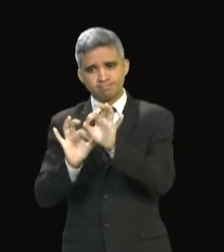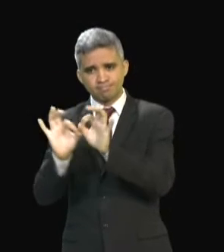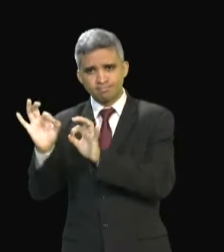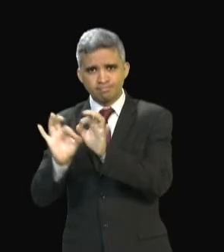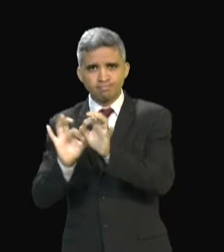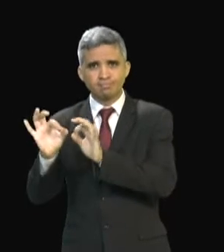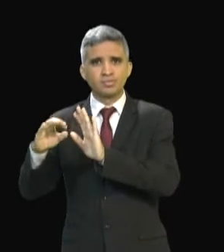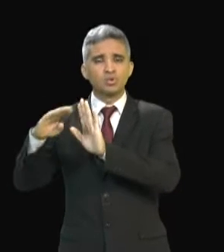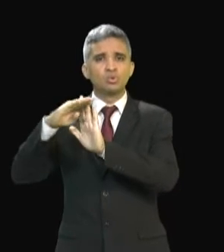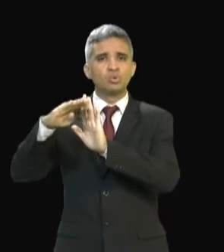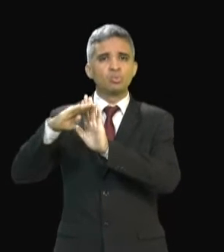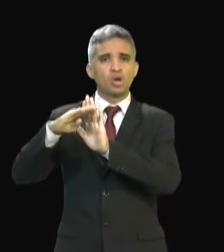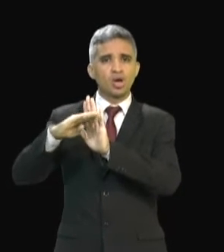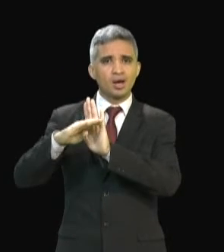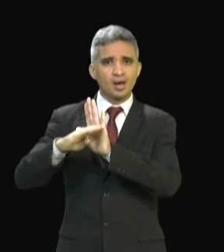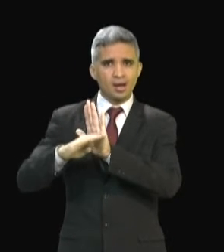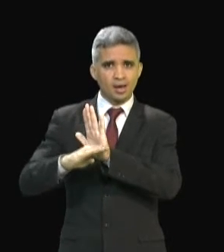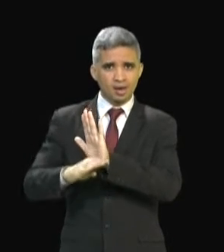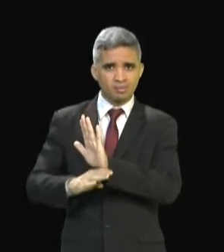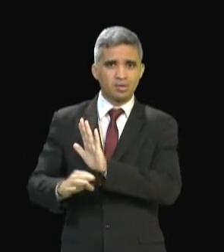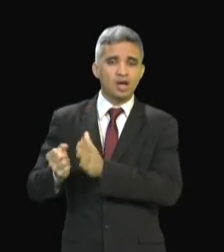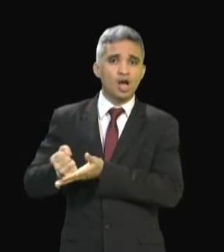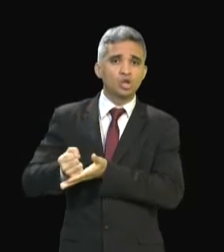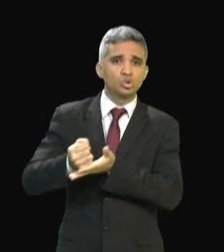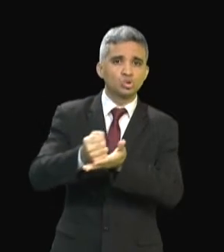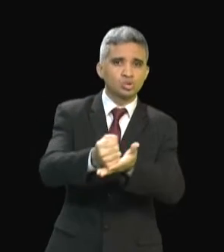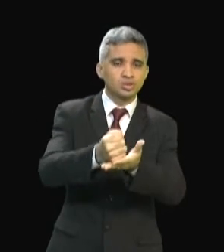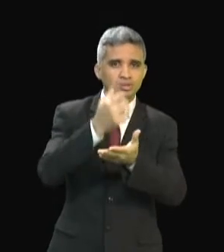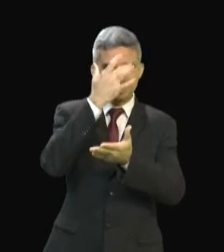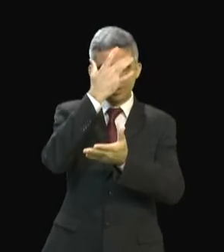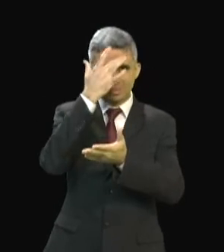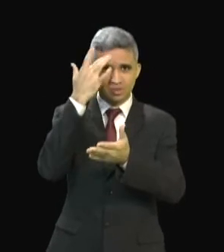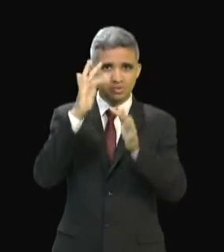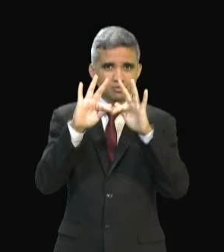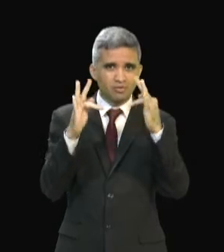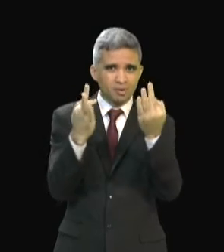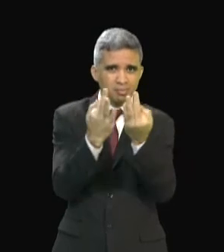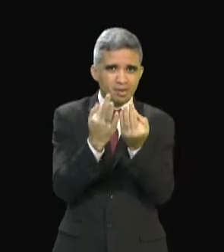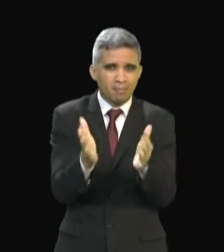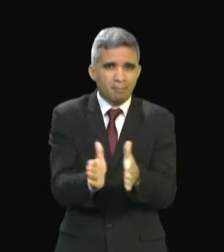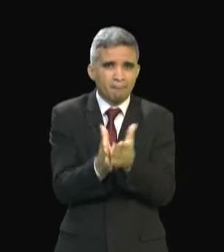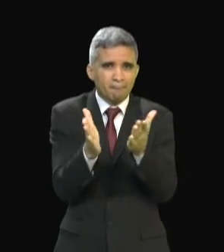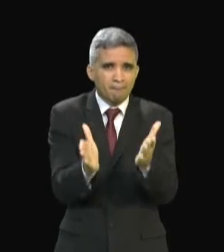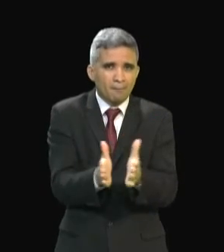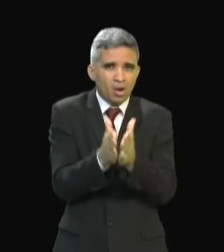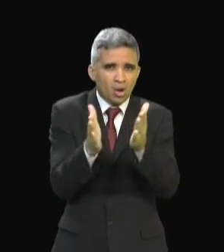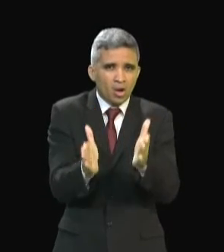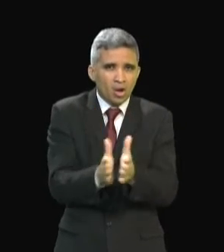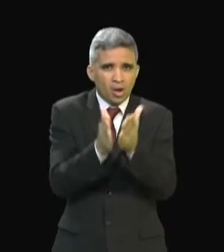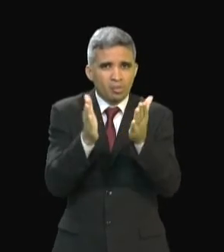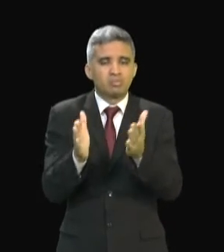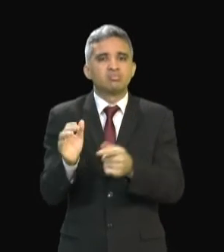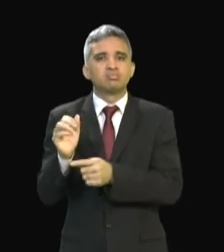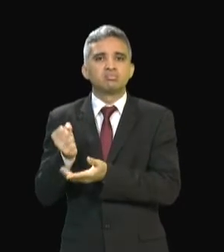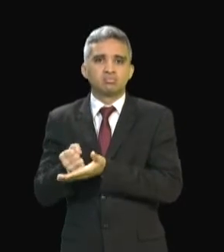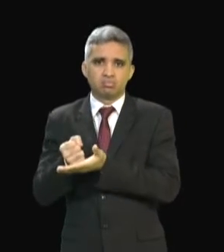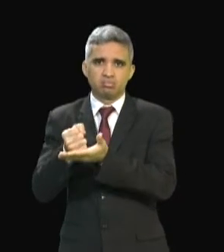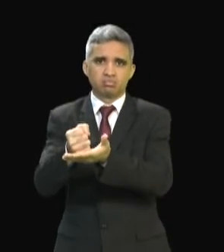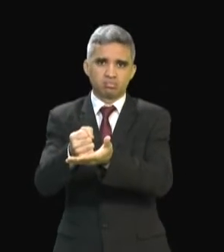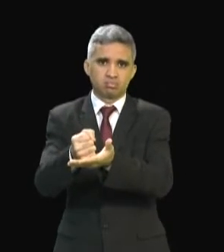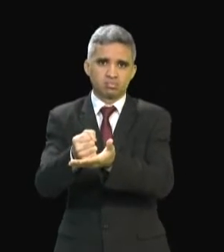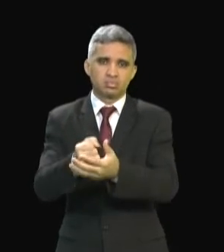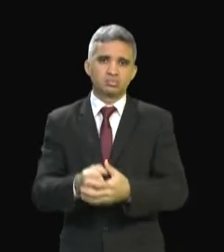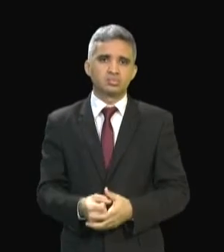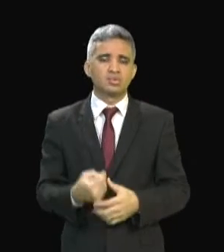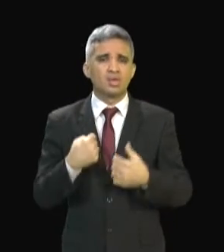para as famílias de menor renda do nosso estado e com menor poder aquisitivo. Eu gostaria aqui de solicitar a